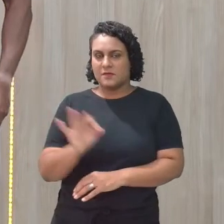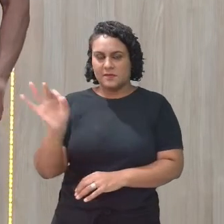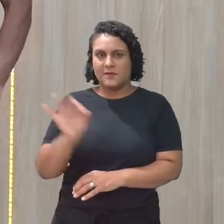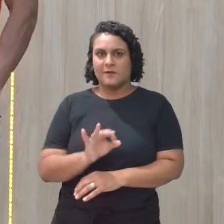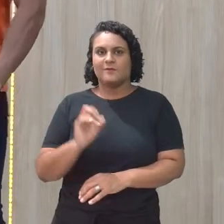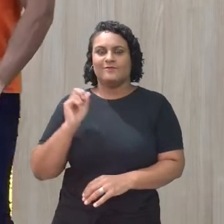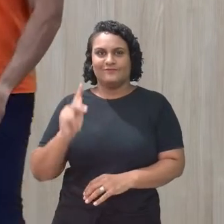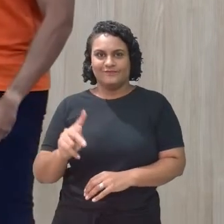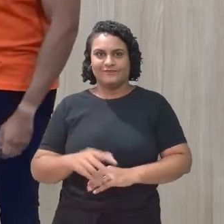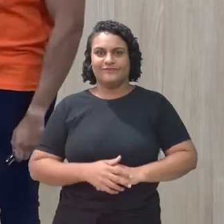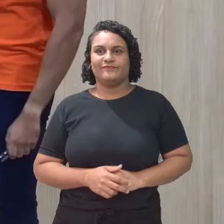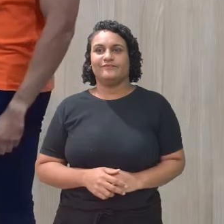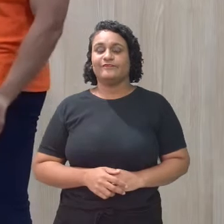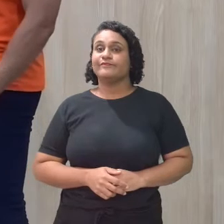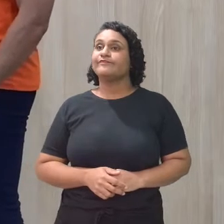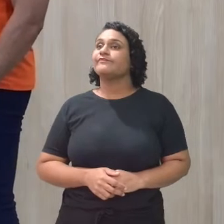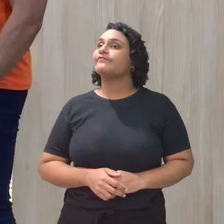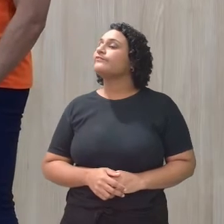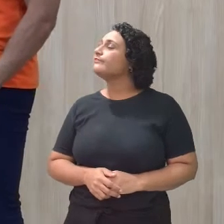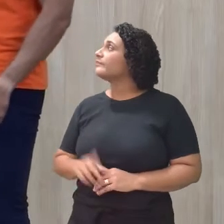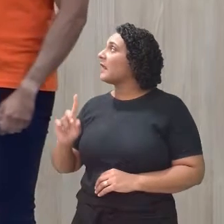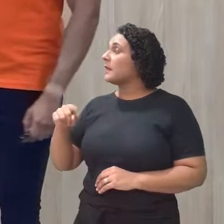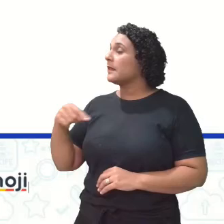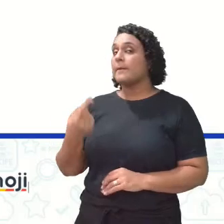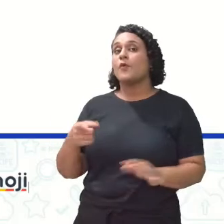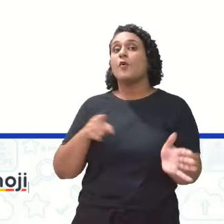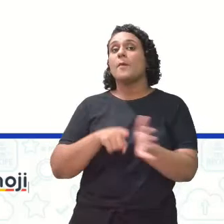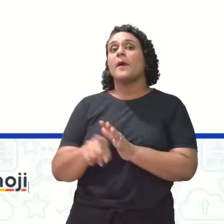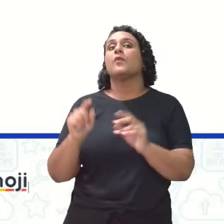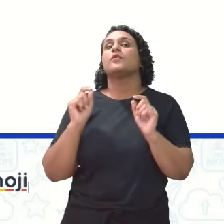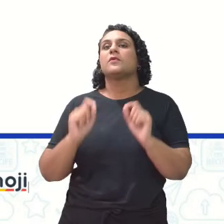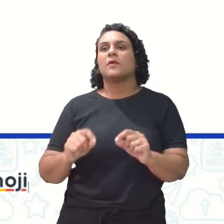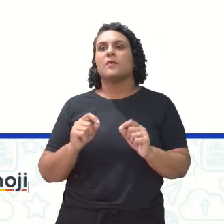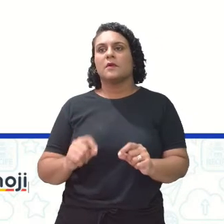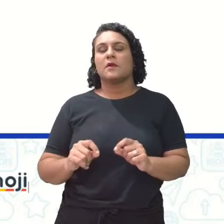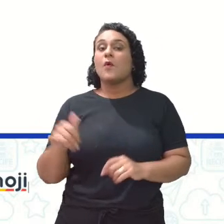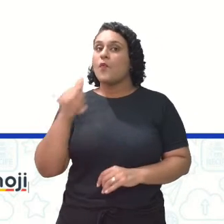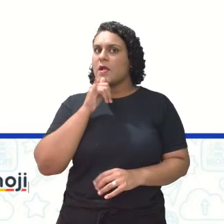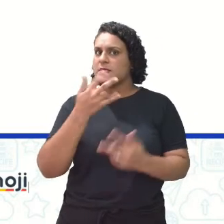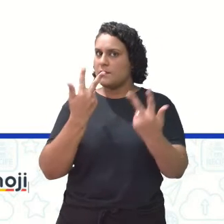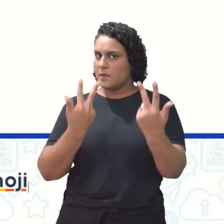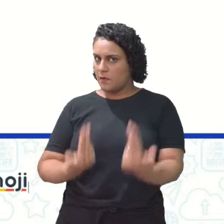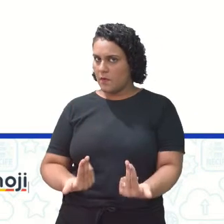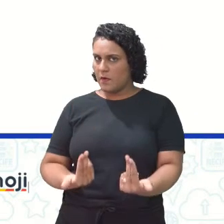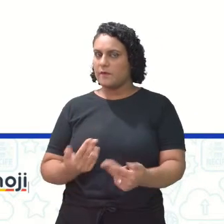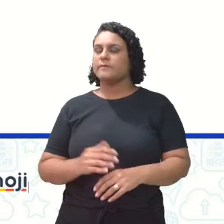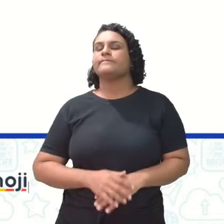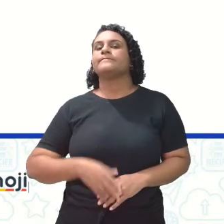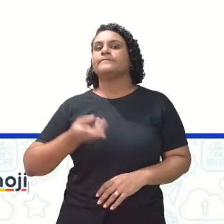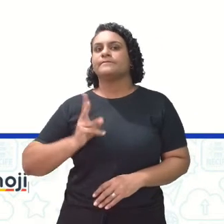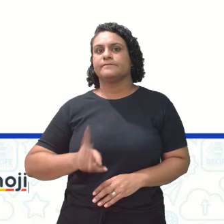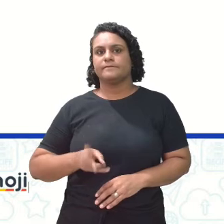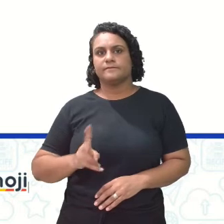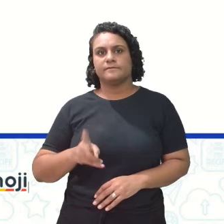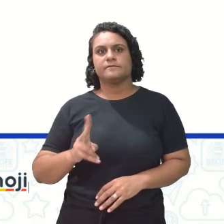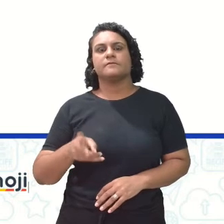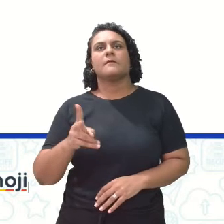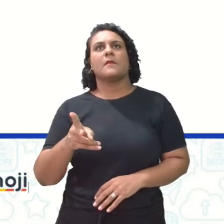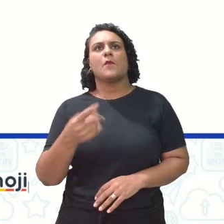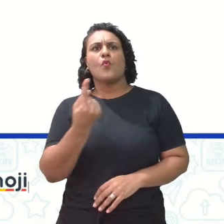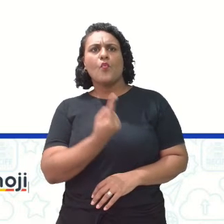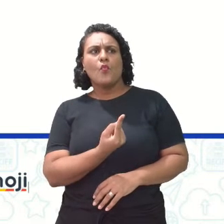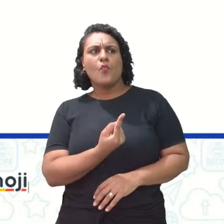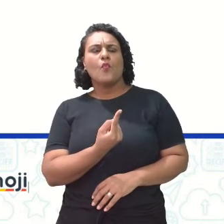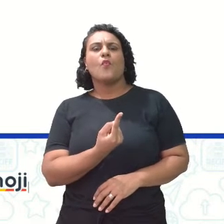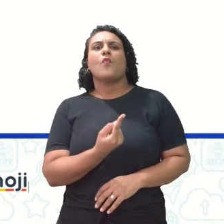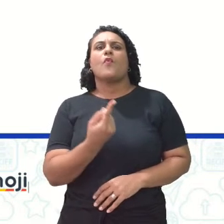porcentagem, tá? Na letra B, eu perguntei o seguinte, o exemplo é o mesmo, como eu falei, tá? A gente vai sempre através de um exemplo, a gente